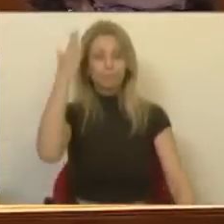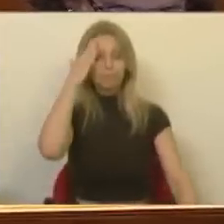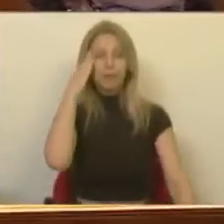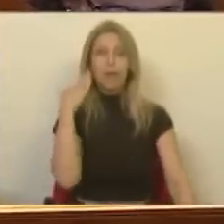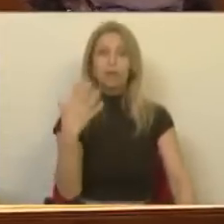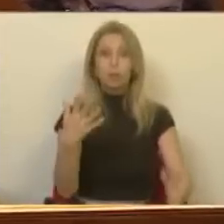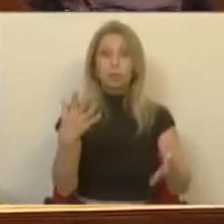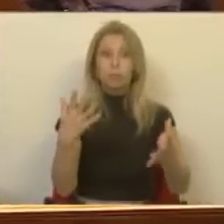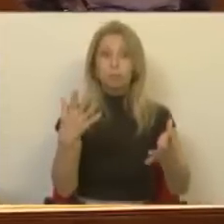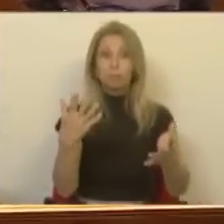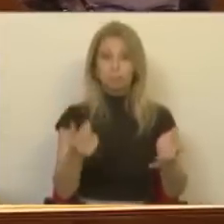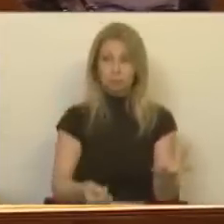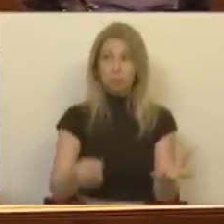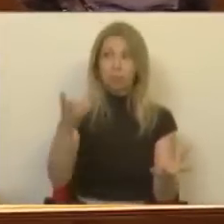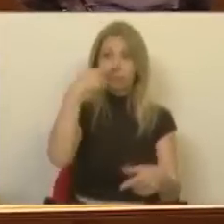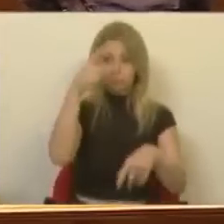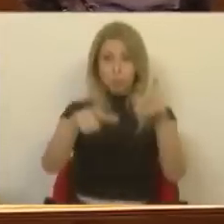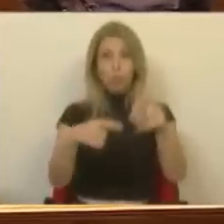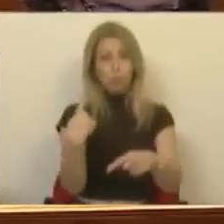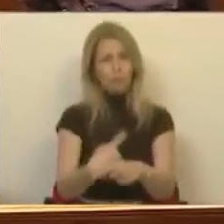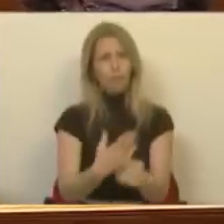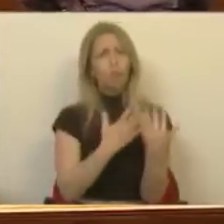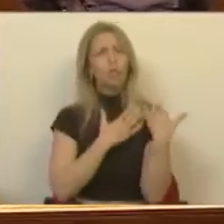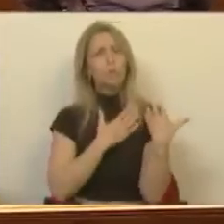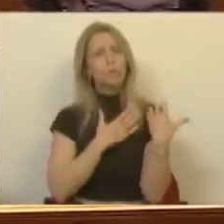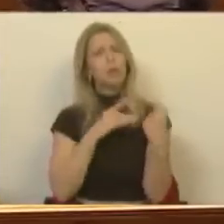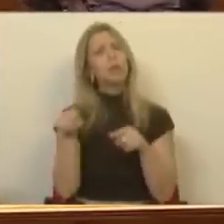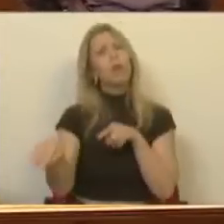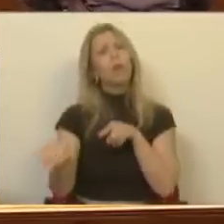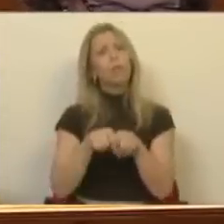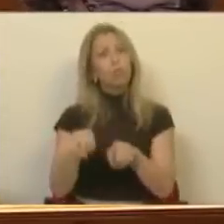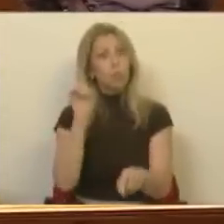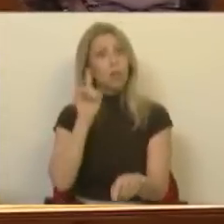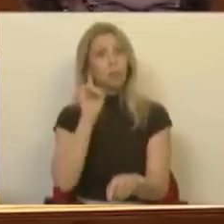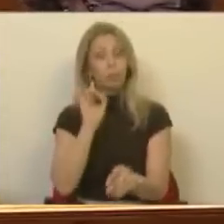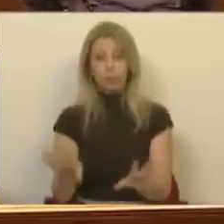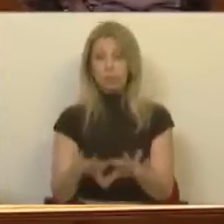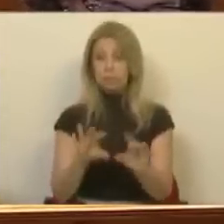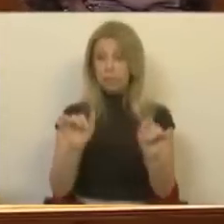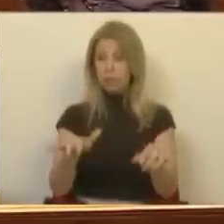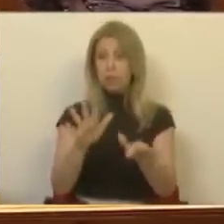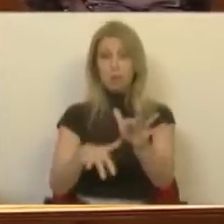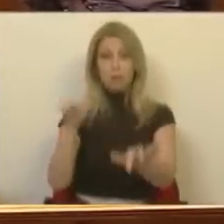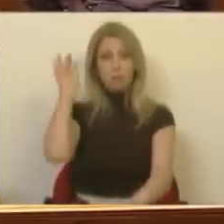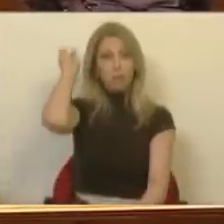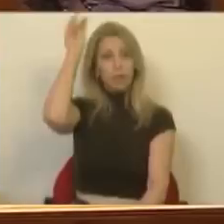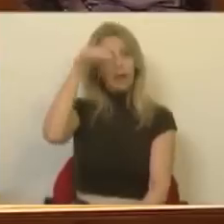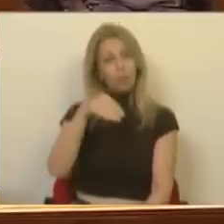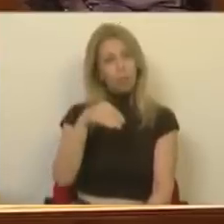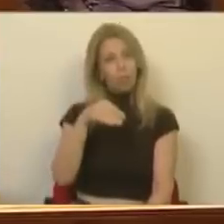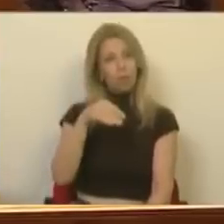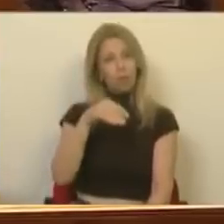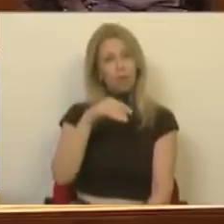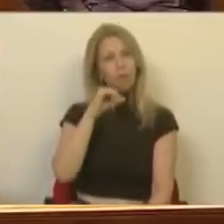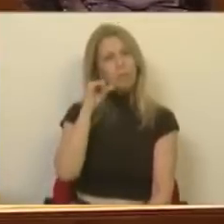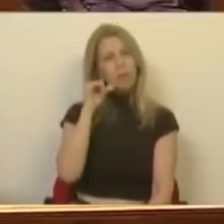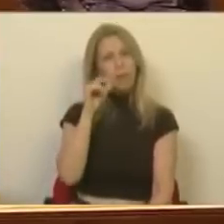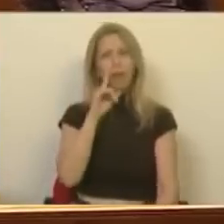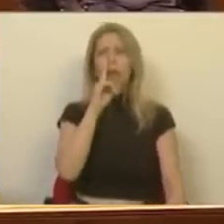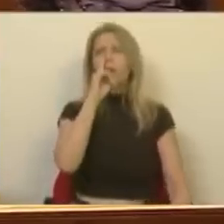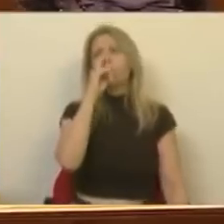até com responsabilidades políticas relevantes como aqui na Assembleia de república não se deram ainda ao trabalho